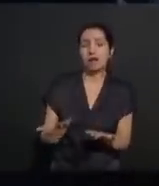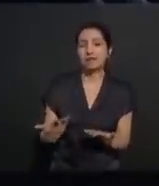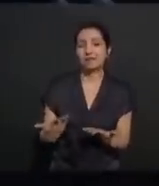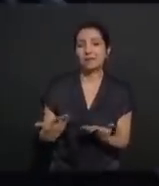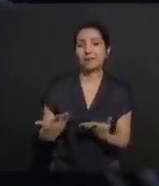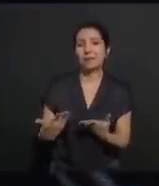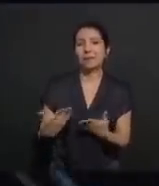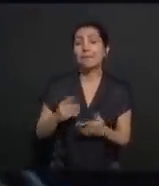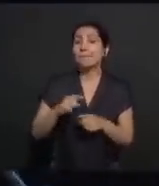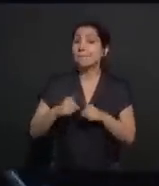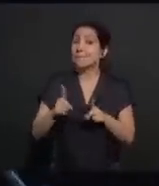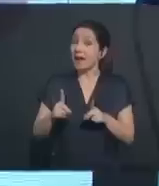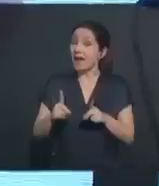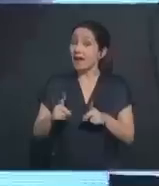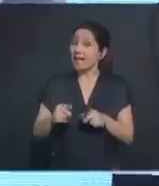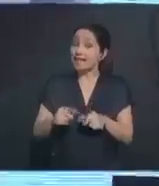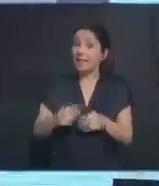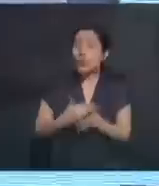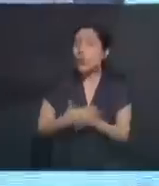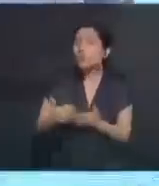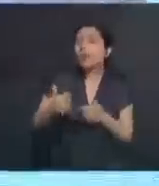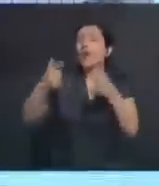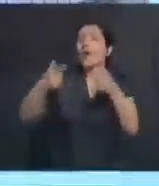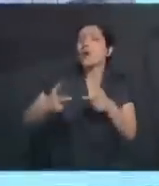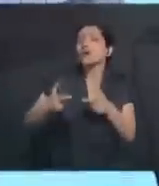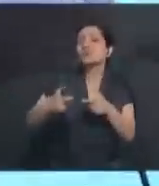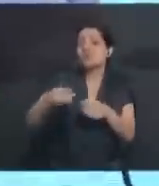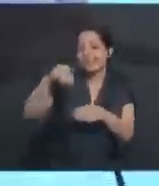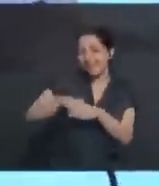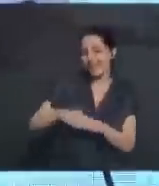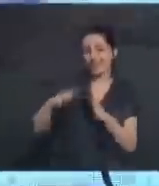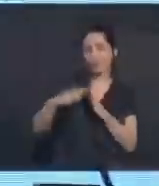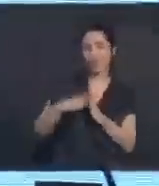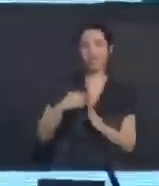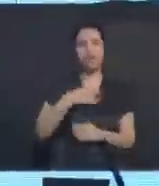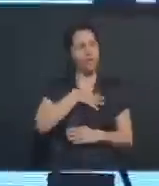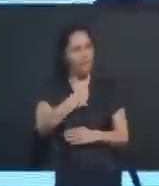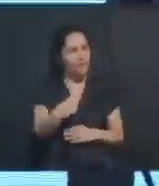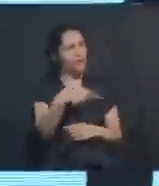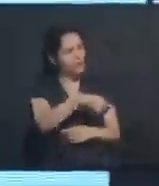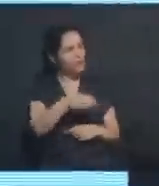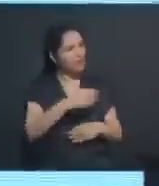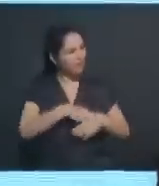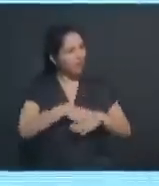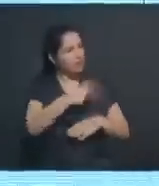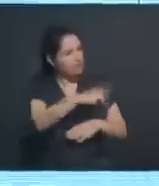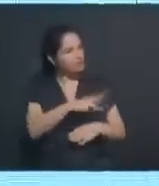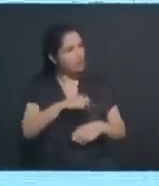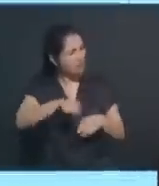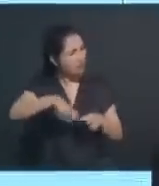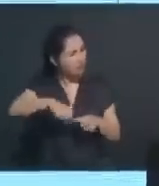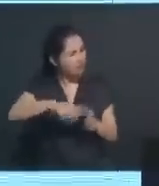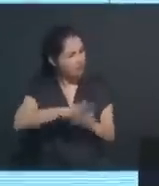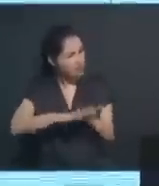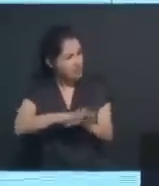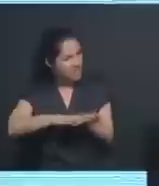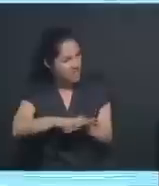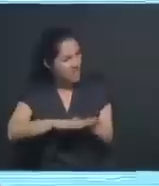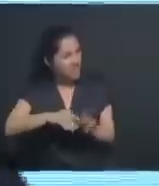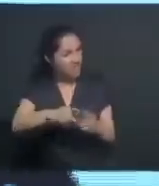A infidelidade começa em coisas simples. Fulano, era seu dia de lavar a vasilha hoje. Ai, vocês não estão vendo que eu estou cansado, não?